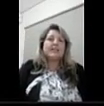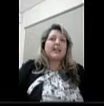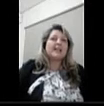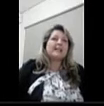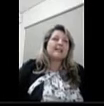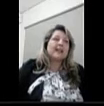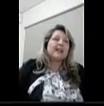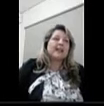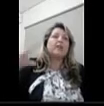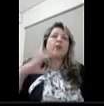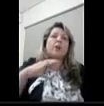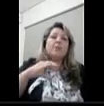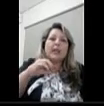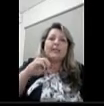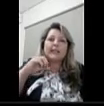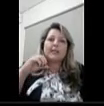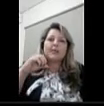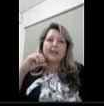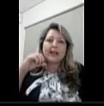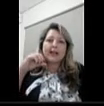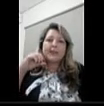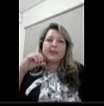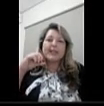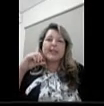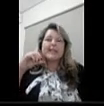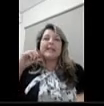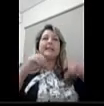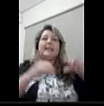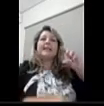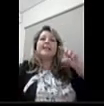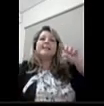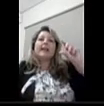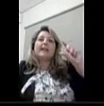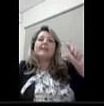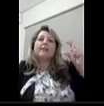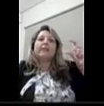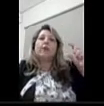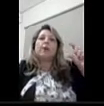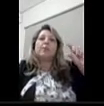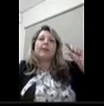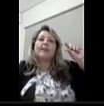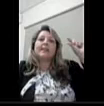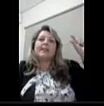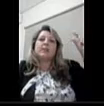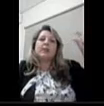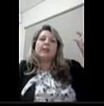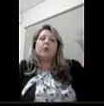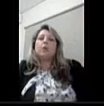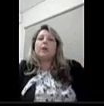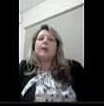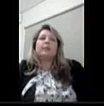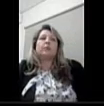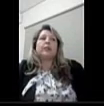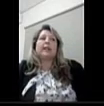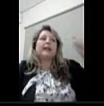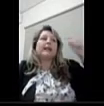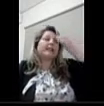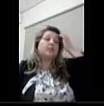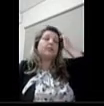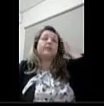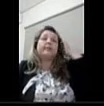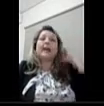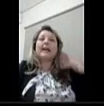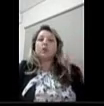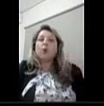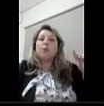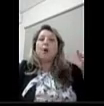às vezes, que fórmula ele tem que usar. Se ele tem essa fórmula, às vezes, num canto lá da